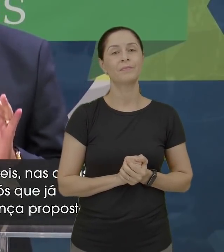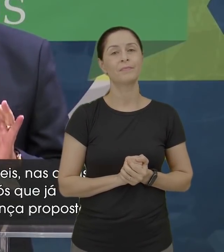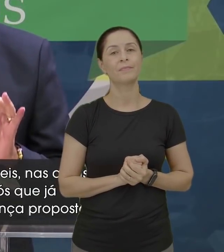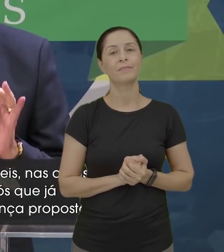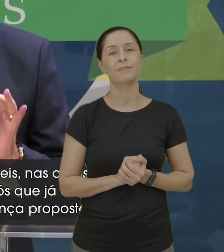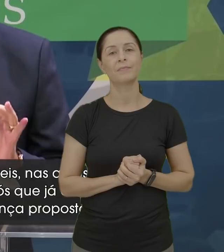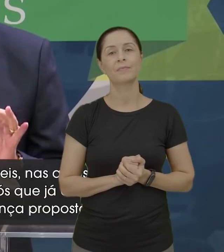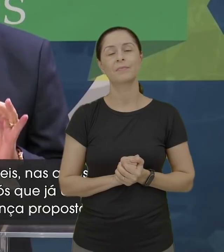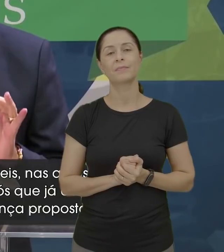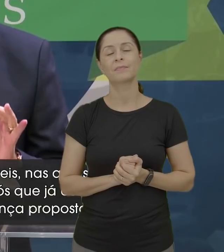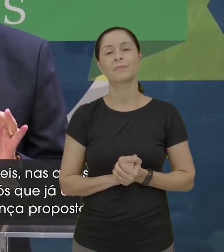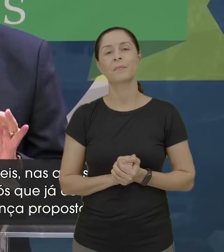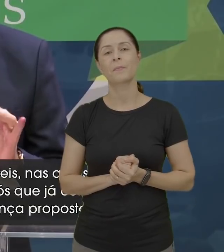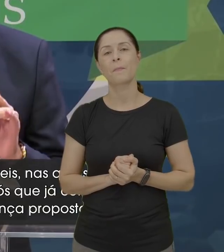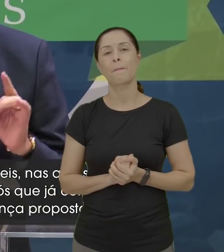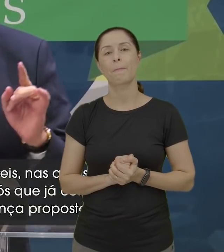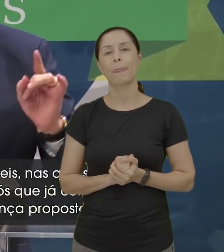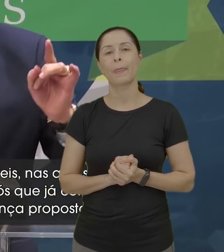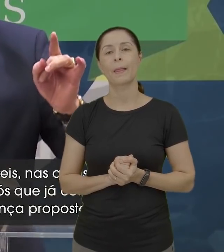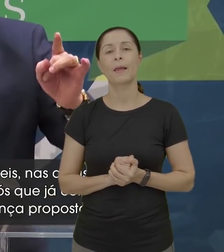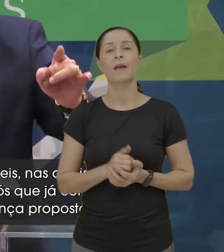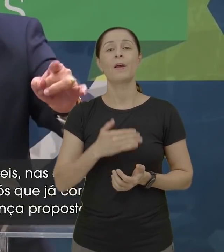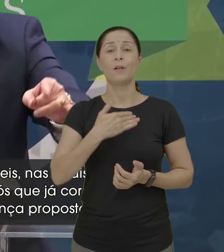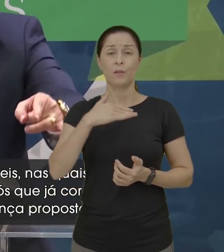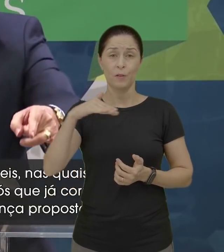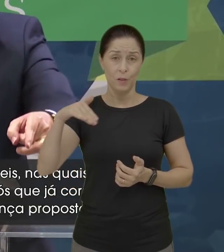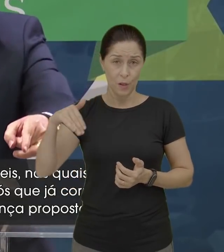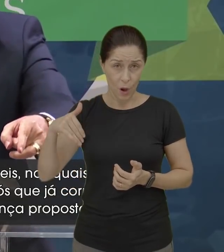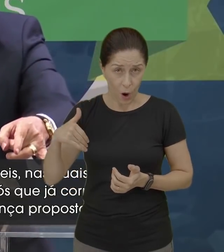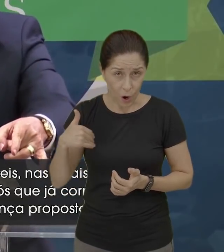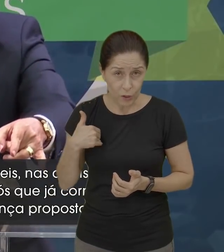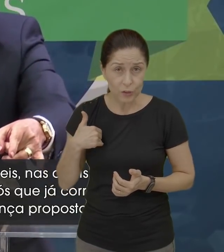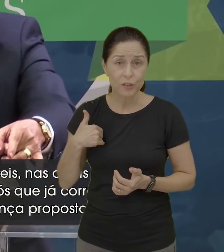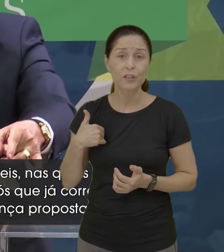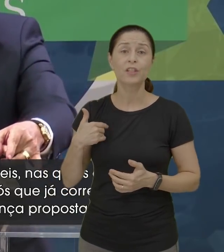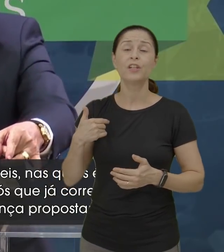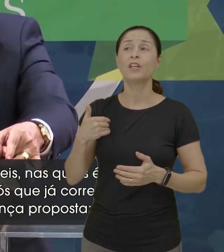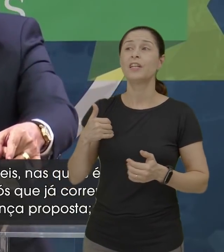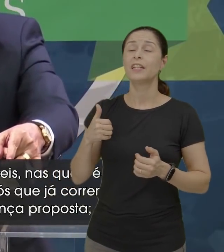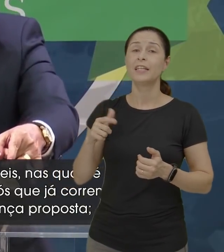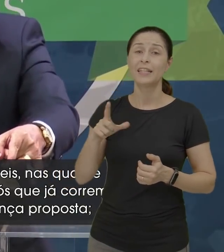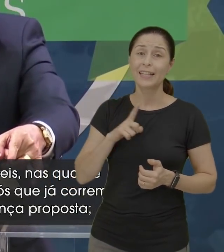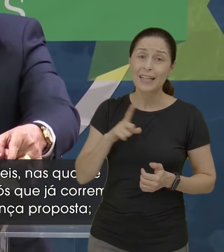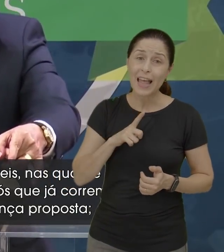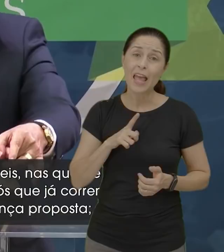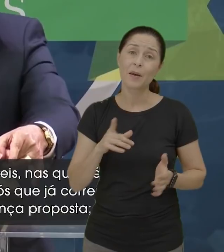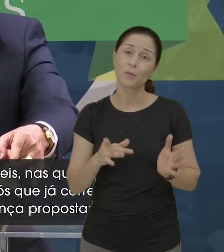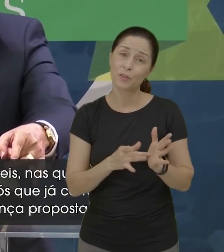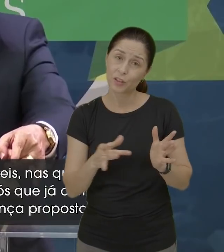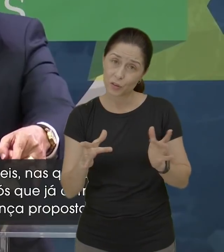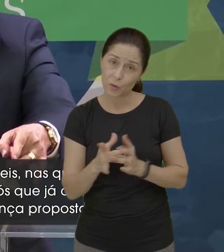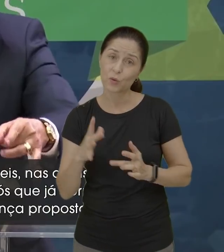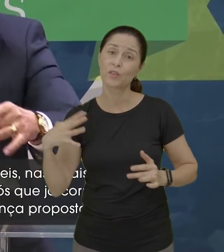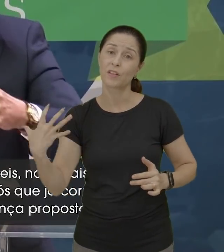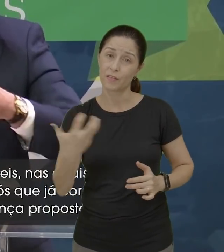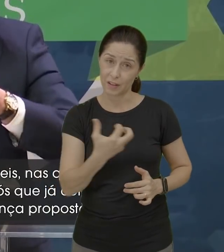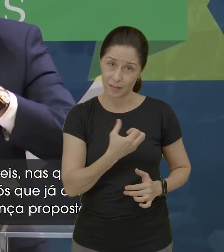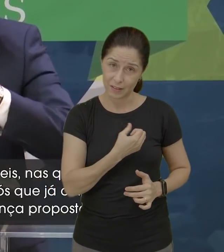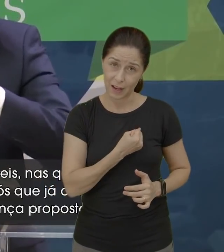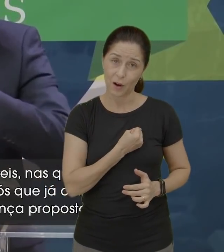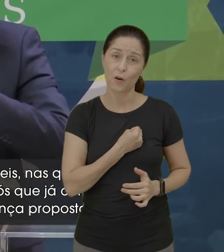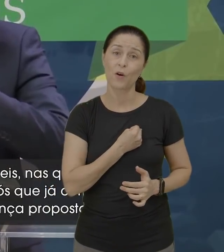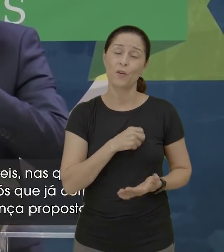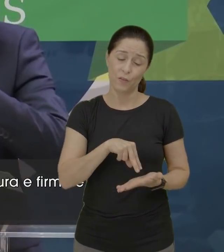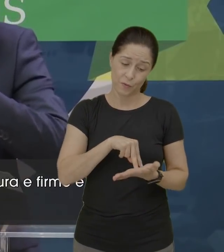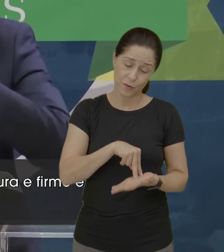Forte alento tenhamos nós que já corremos para o refúgio, a fim de lançar mão da